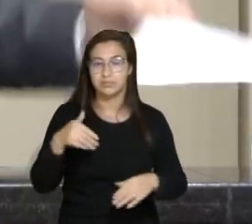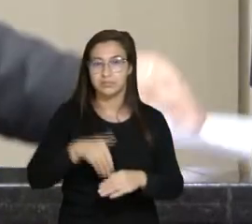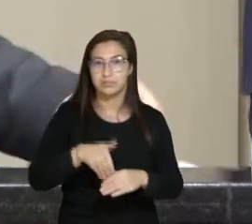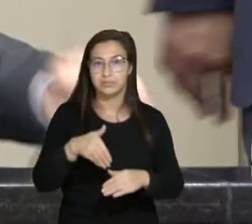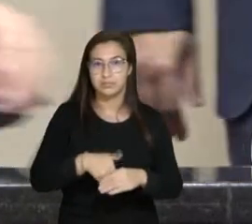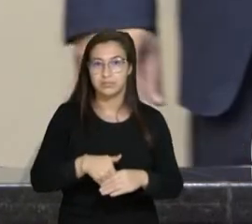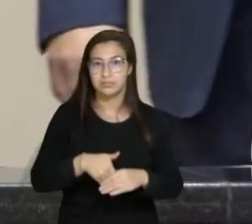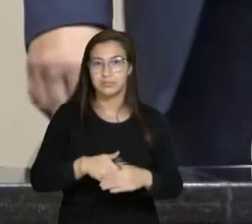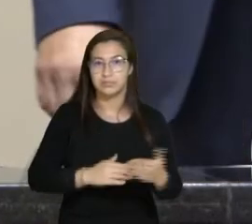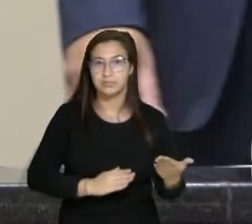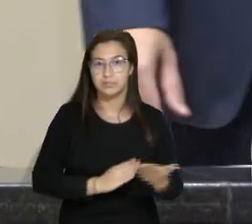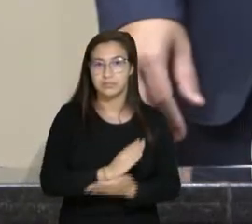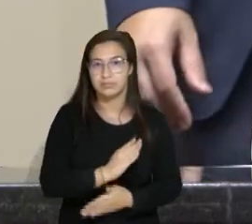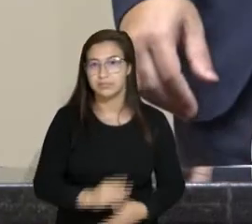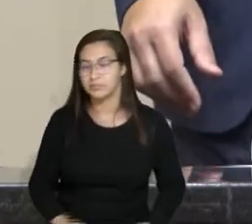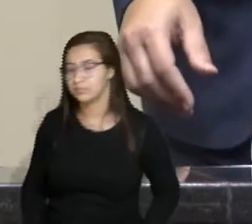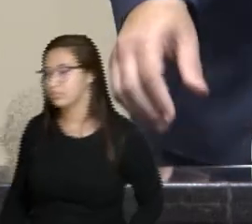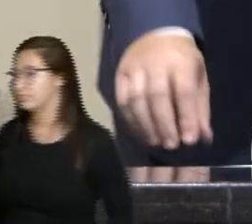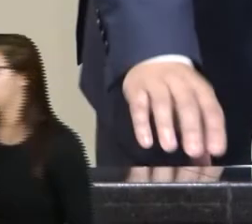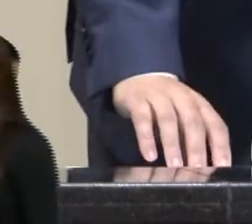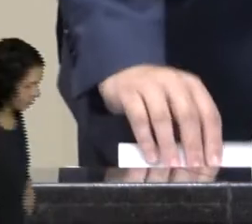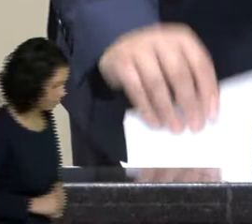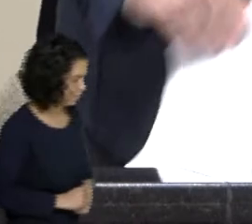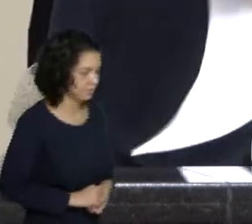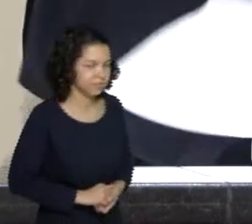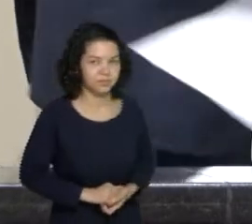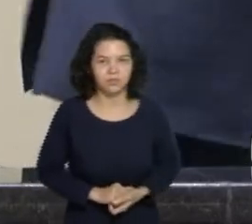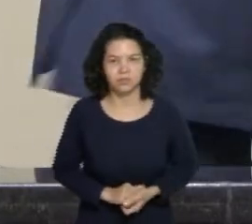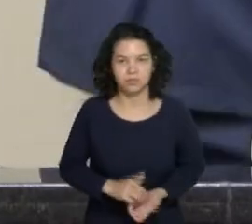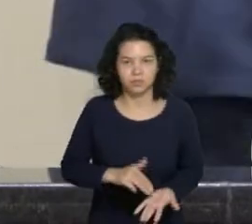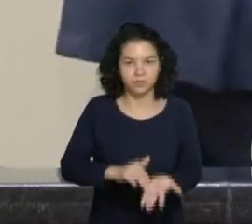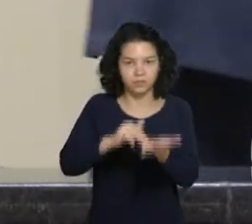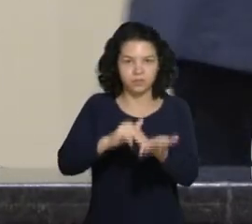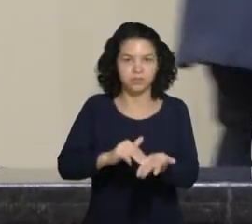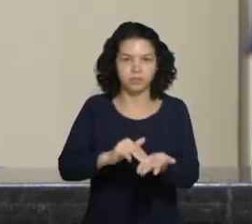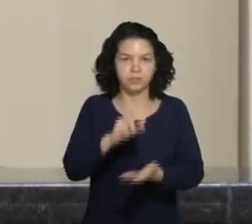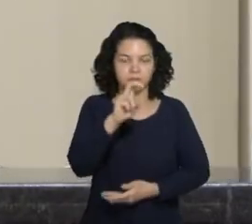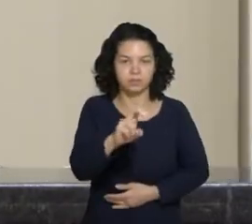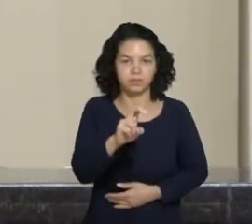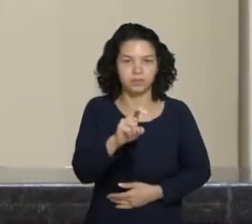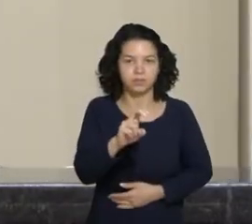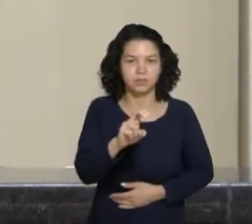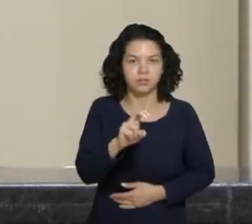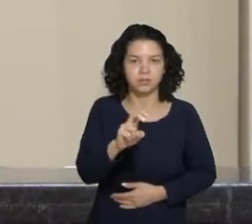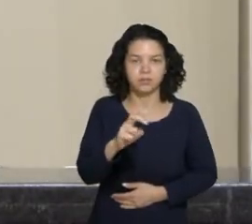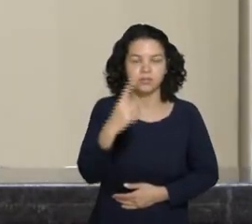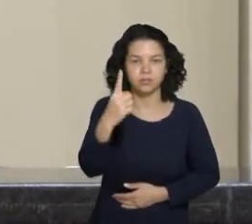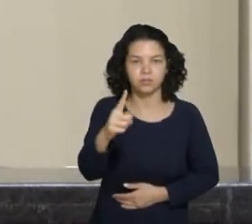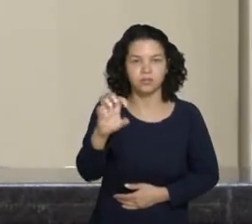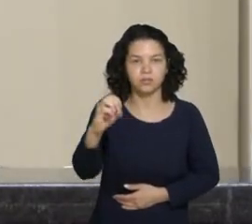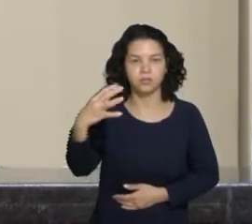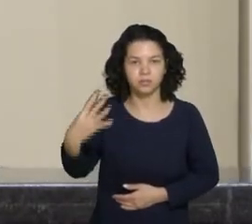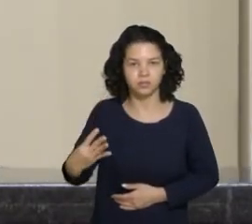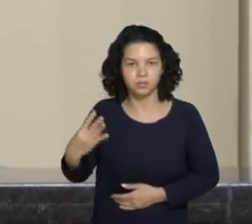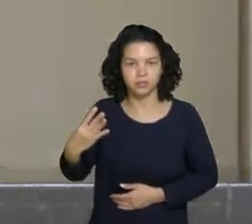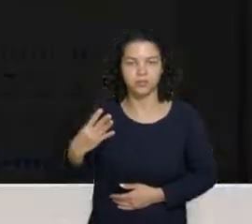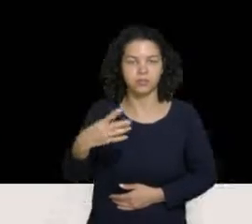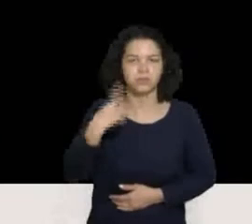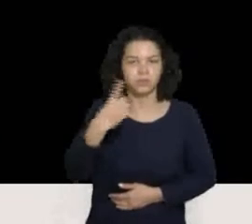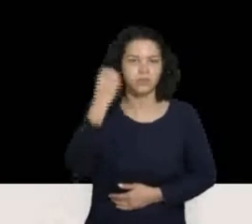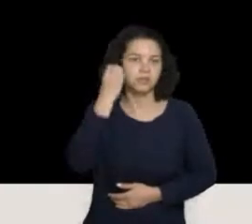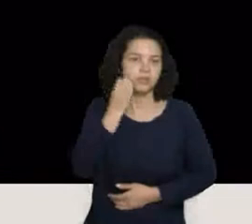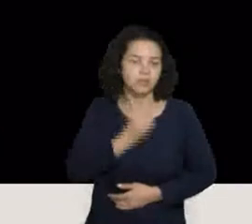votação aprovar a Moção 574 autor Deputado Osmar Vicentin